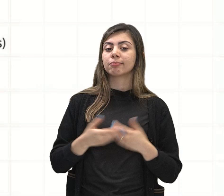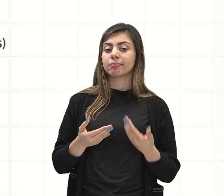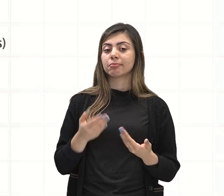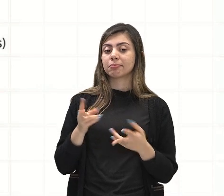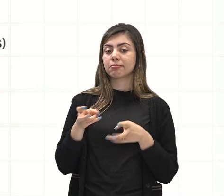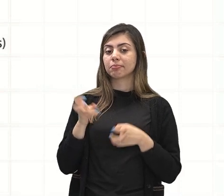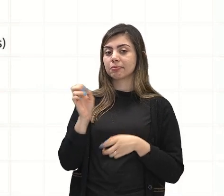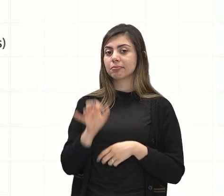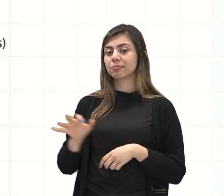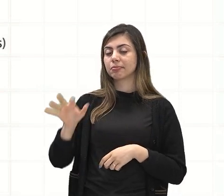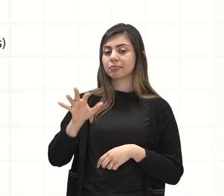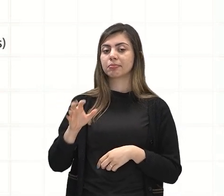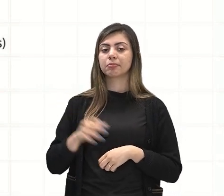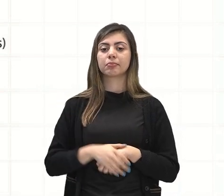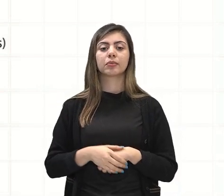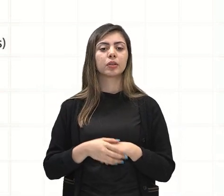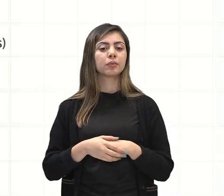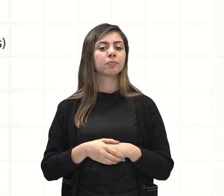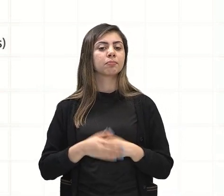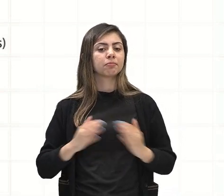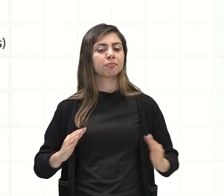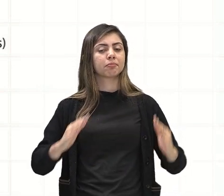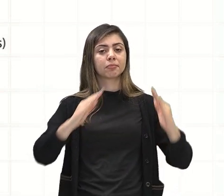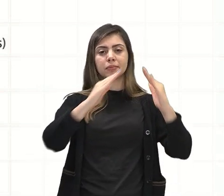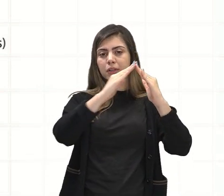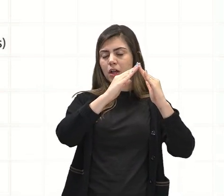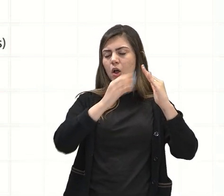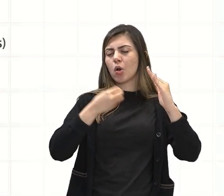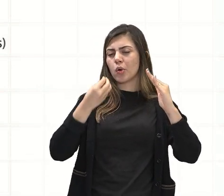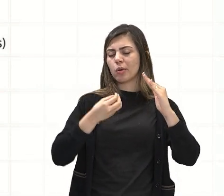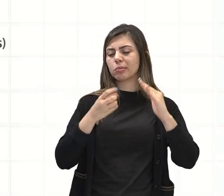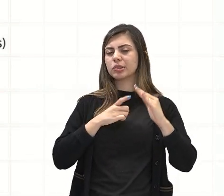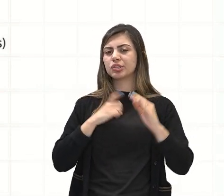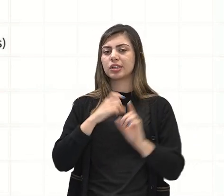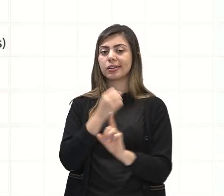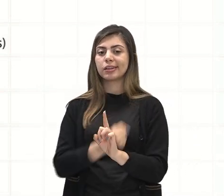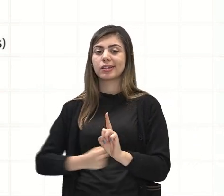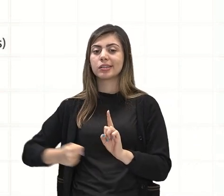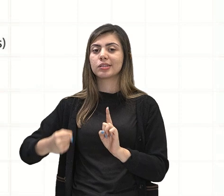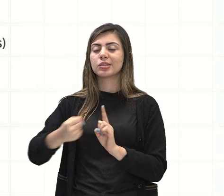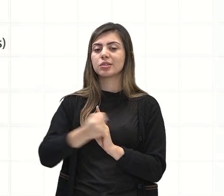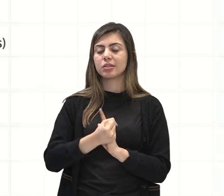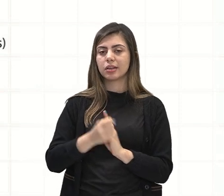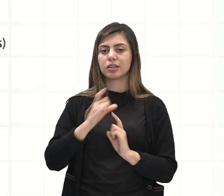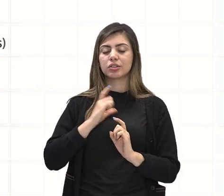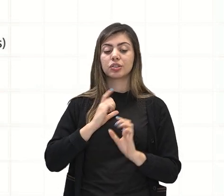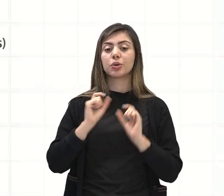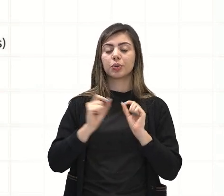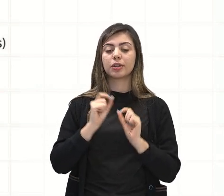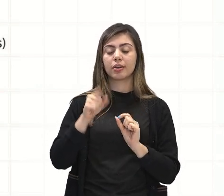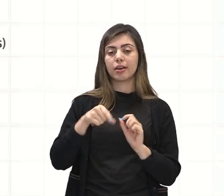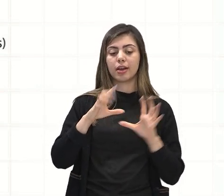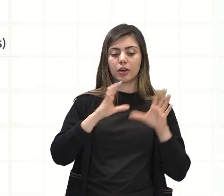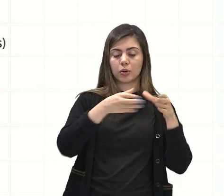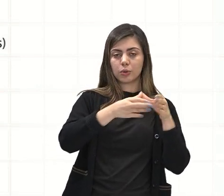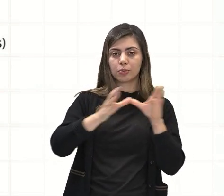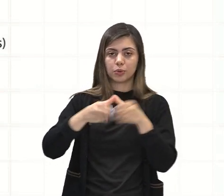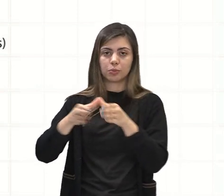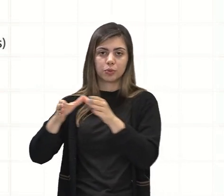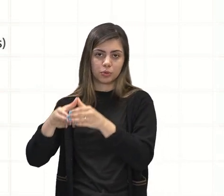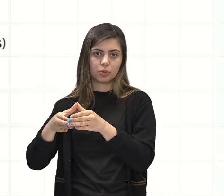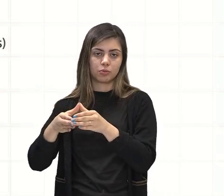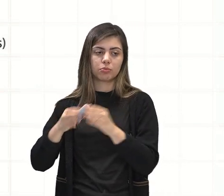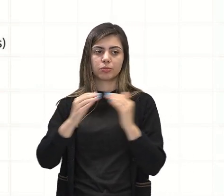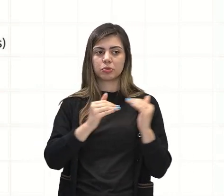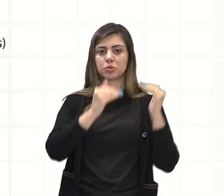Quando nós falamos em estratificação social, nós estamos falando do processo de divisão das classes